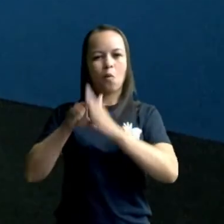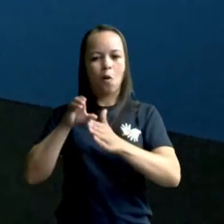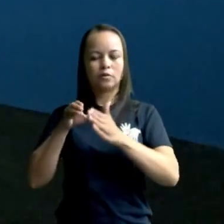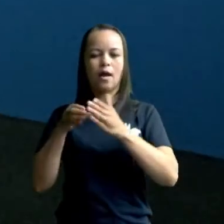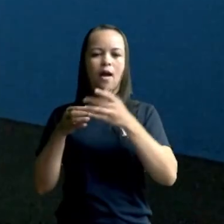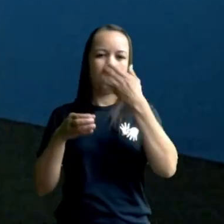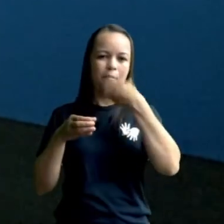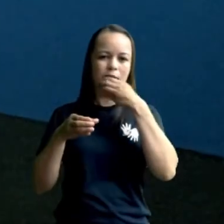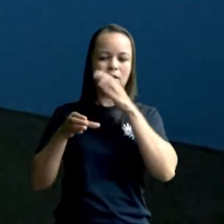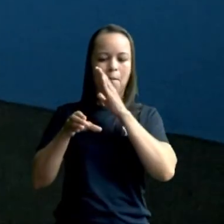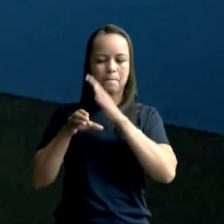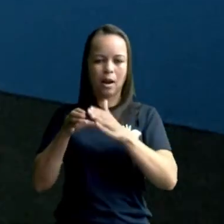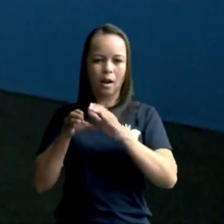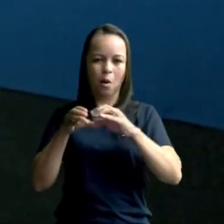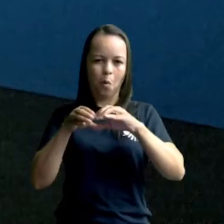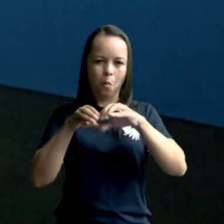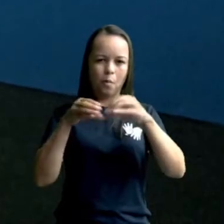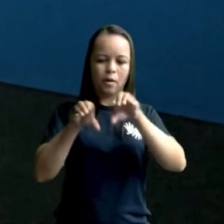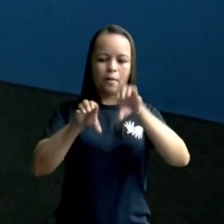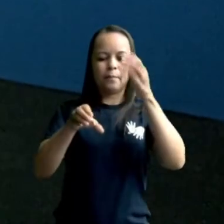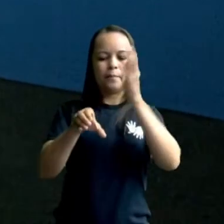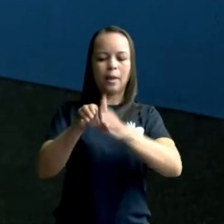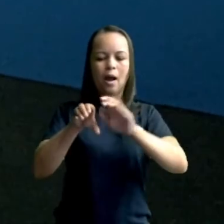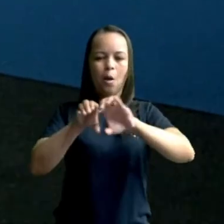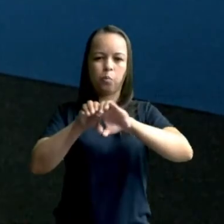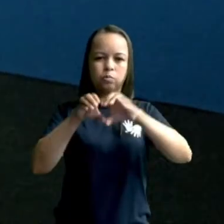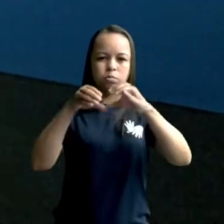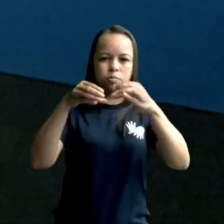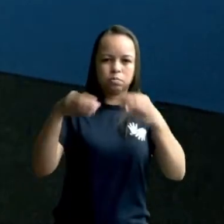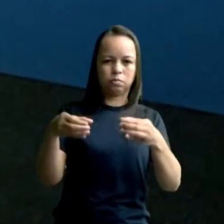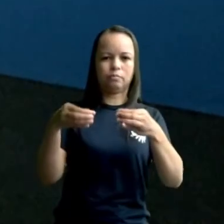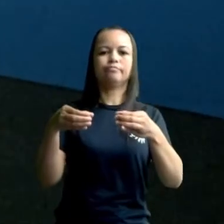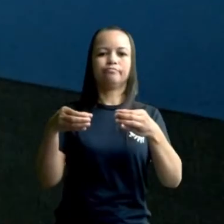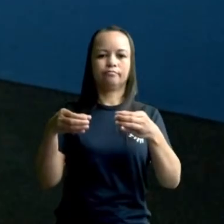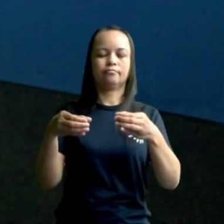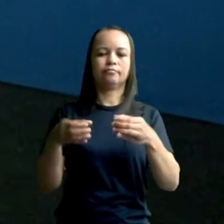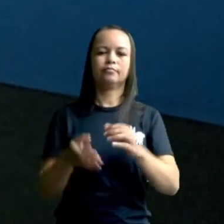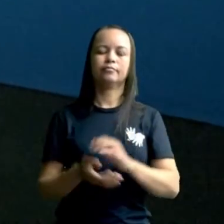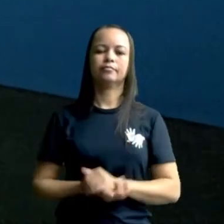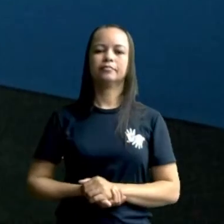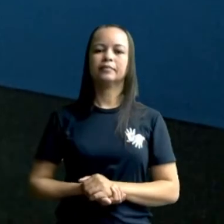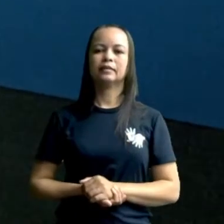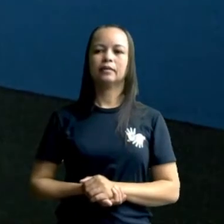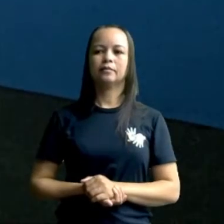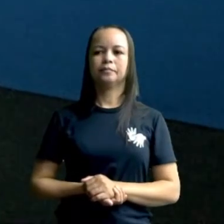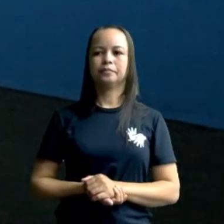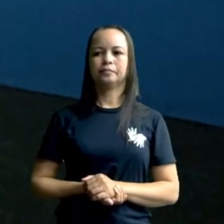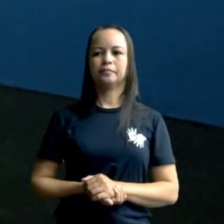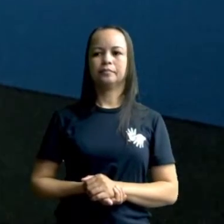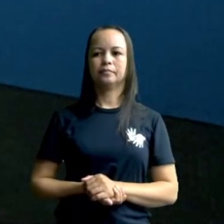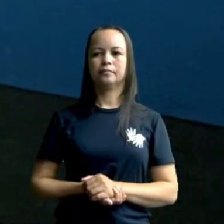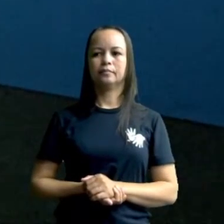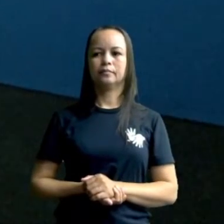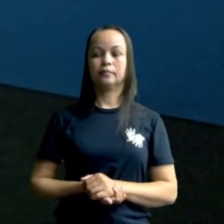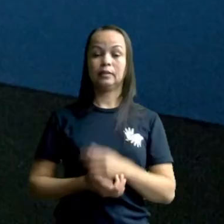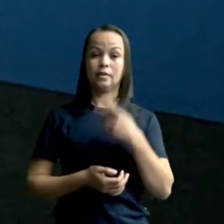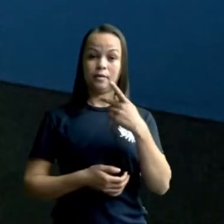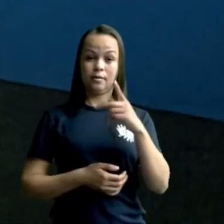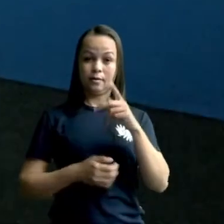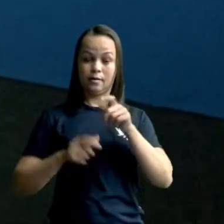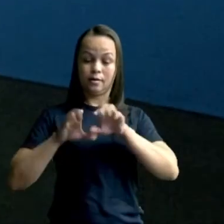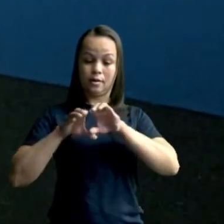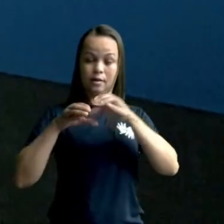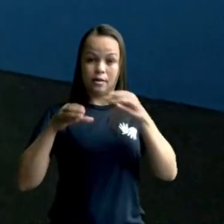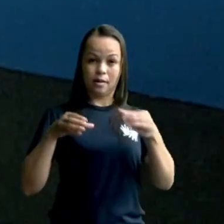maçã em duas, tá certo? Em duas bandinhas. Bom, essa banda